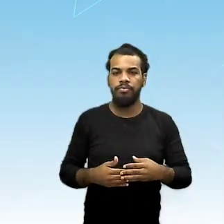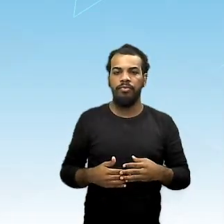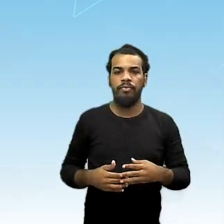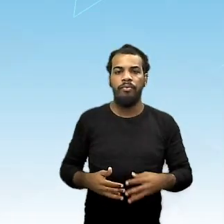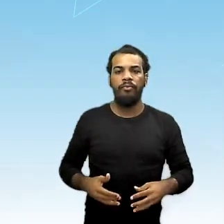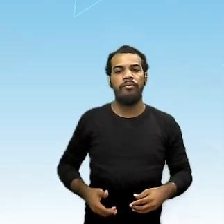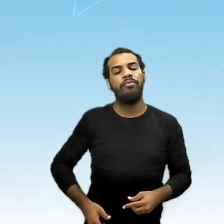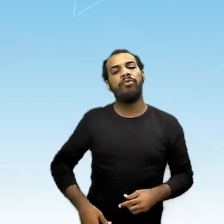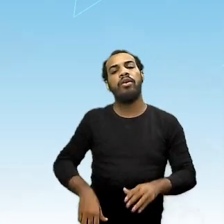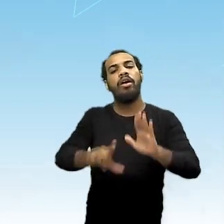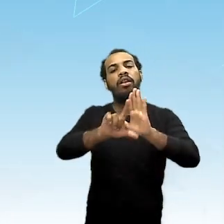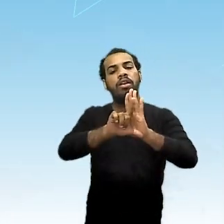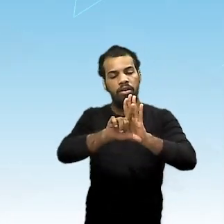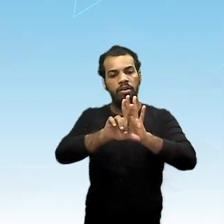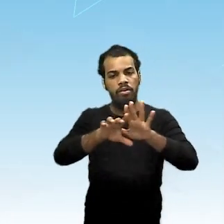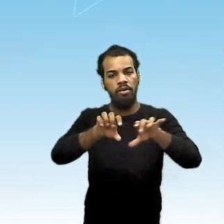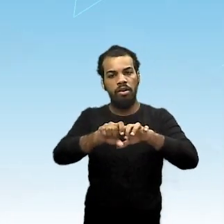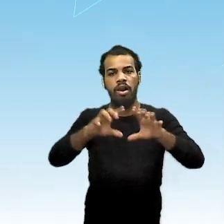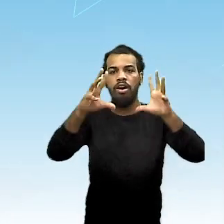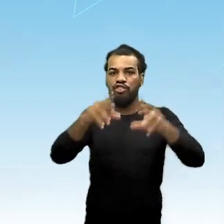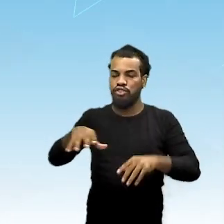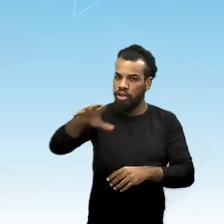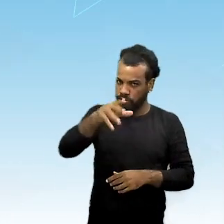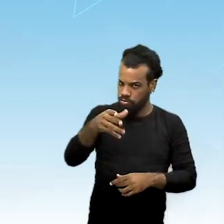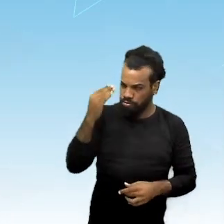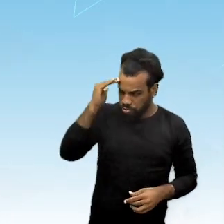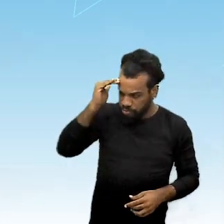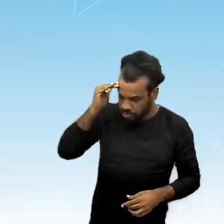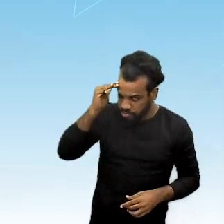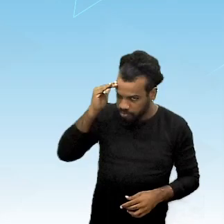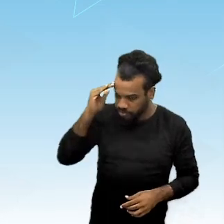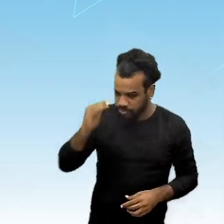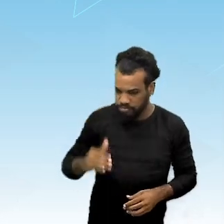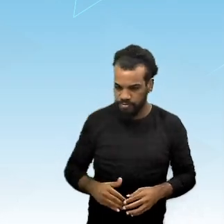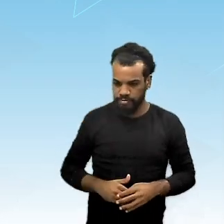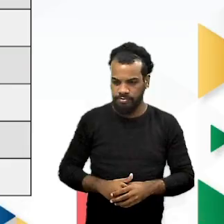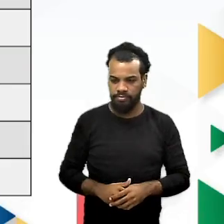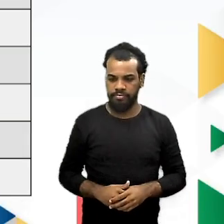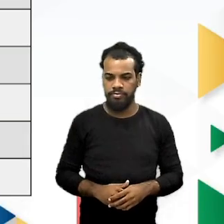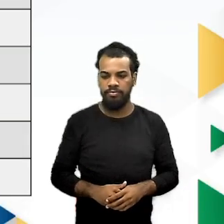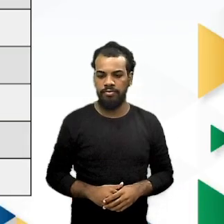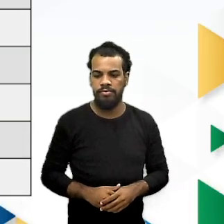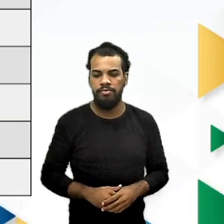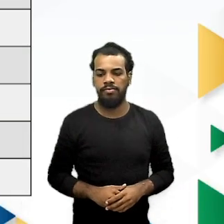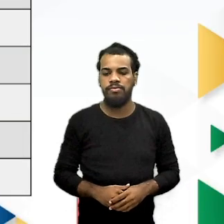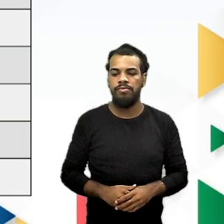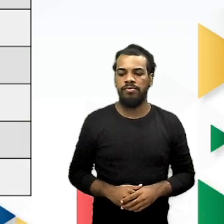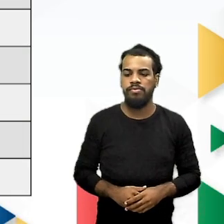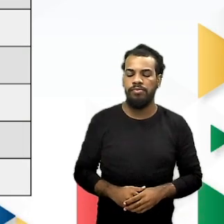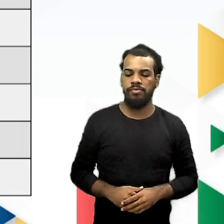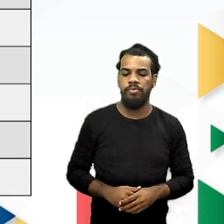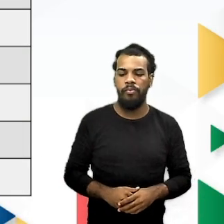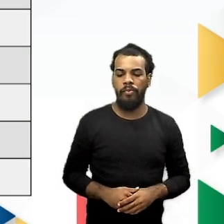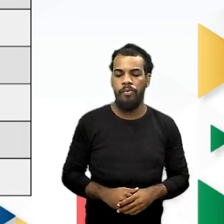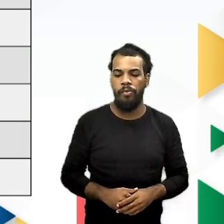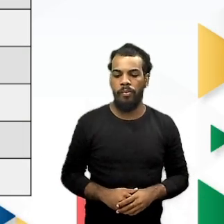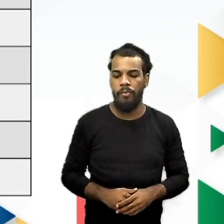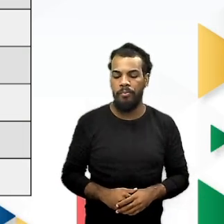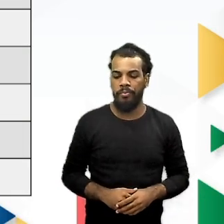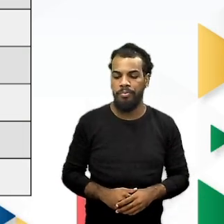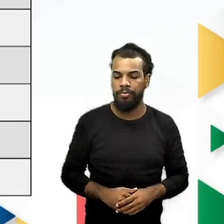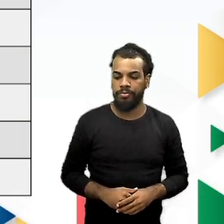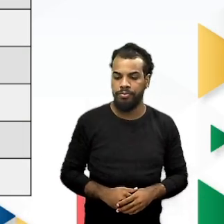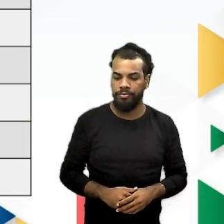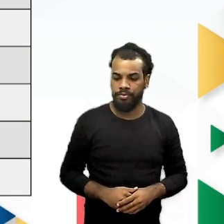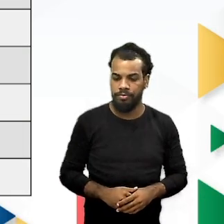formação é o termo geral. Tá tranquilo até aí? Vem comigo então para eu mostrar um exemplo. Ó, observa a sequência 1, 2, 3, 4,